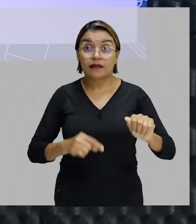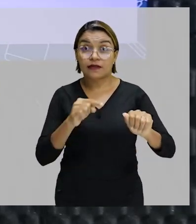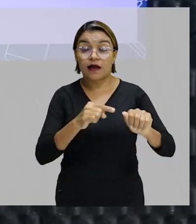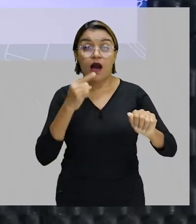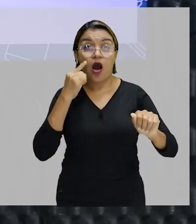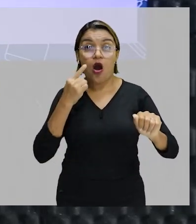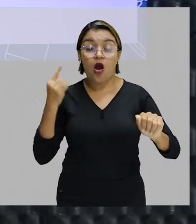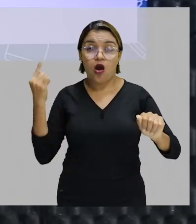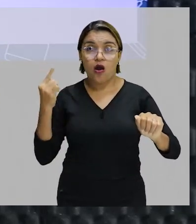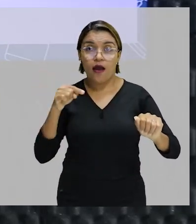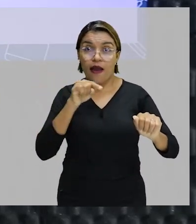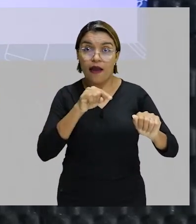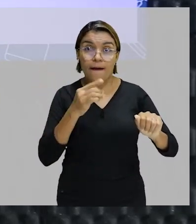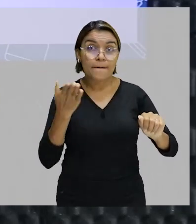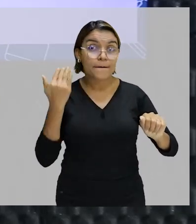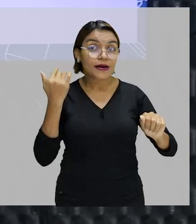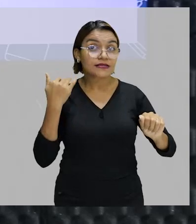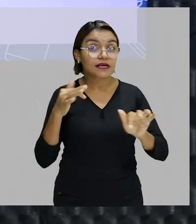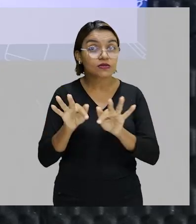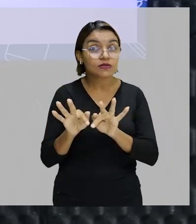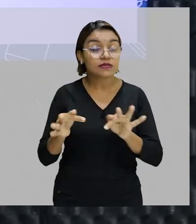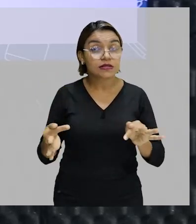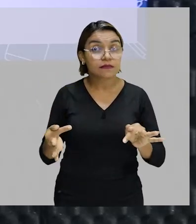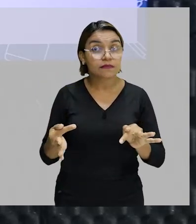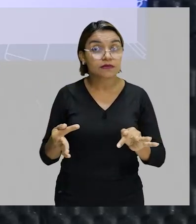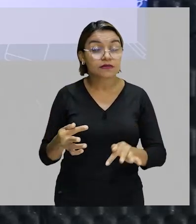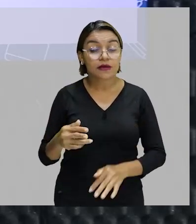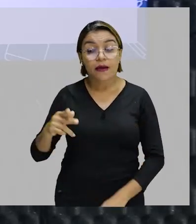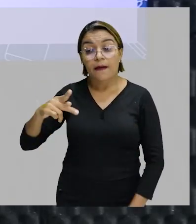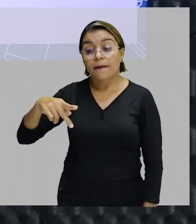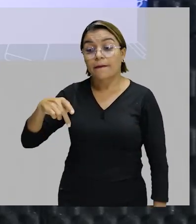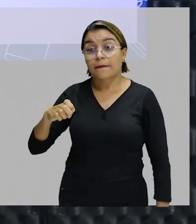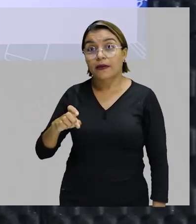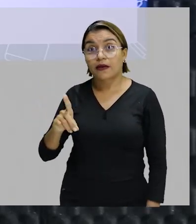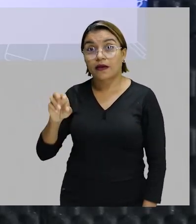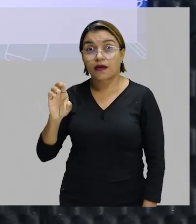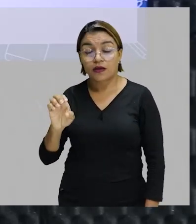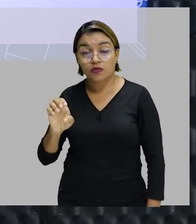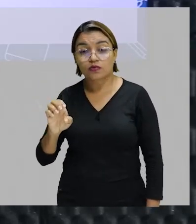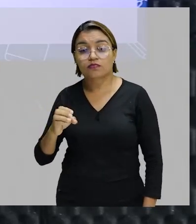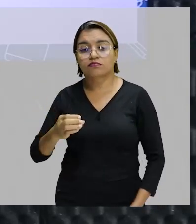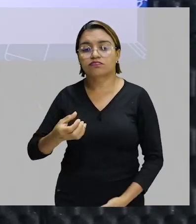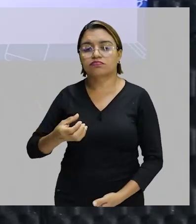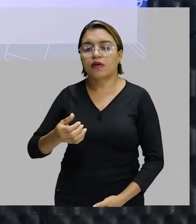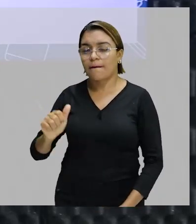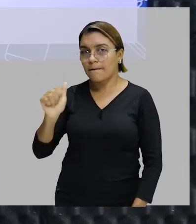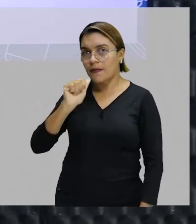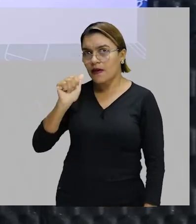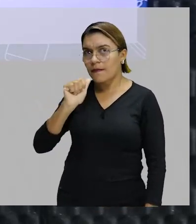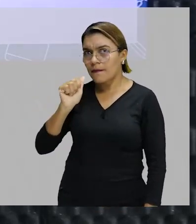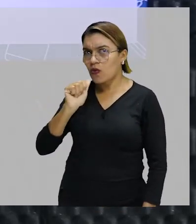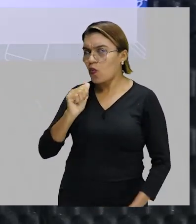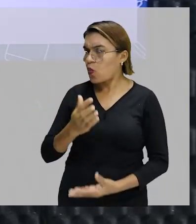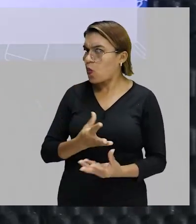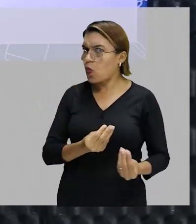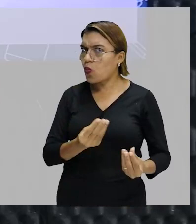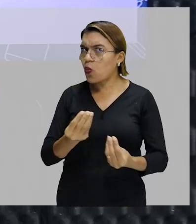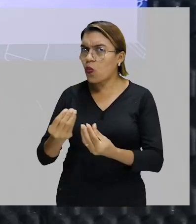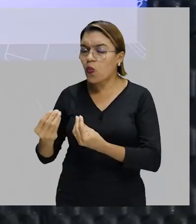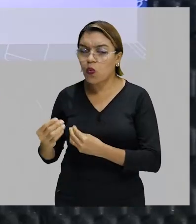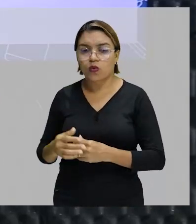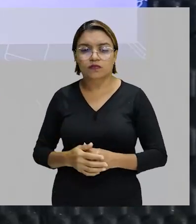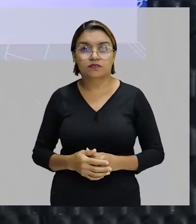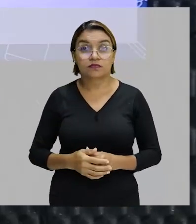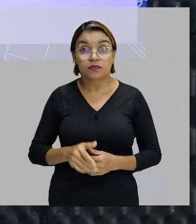no passado simples. O Pedro bebeu muito. Aí eu quero construir essa frase no particípio passado para indicar